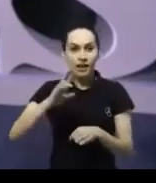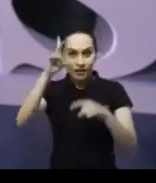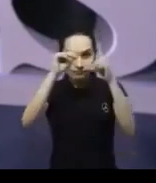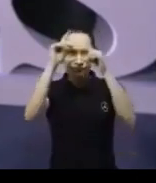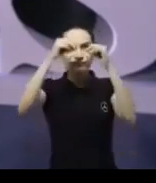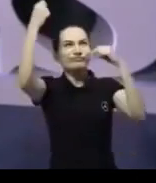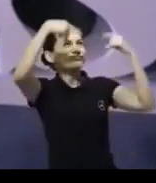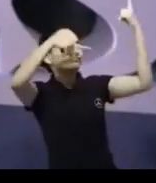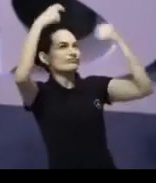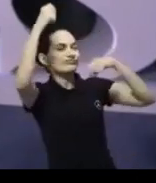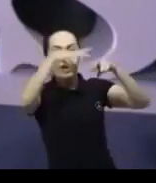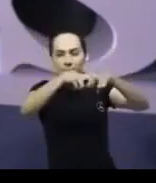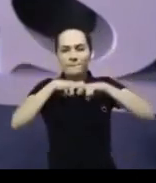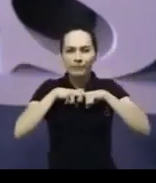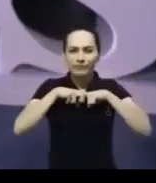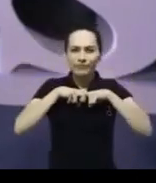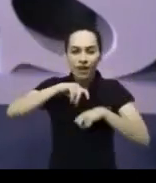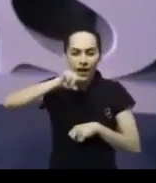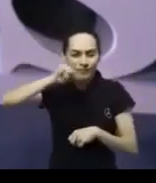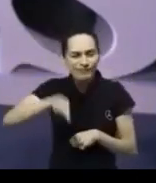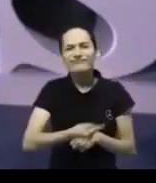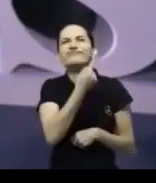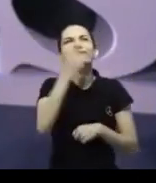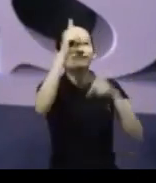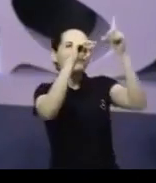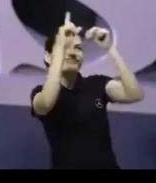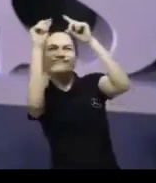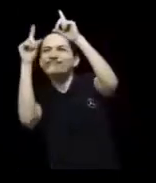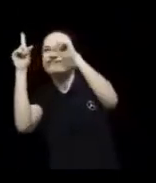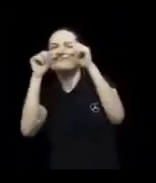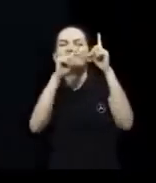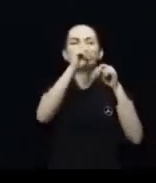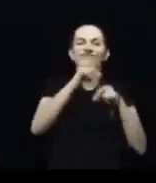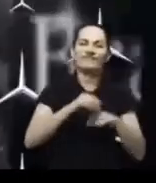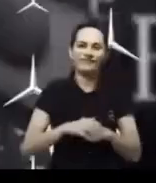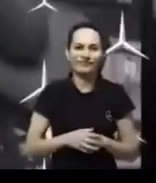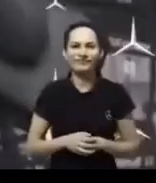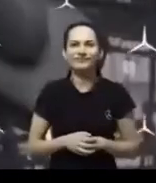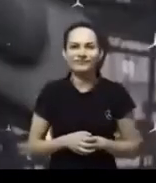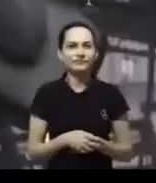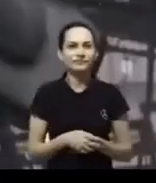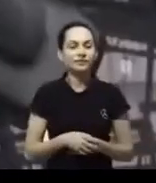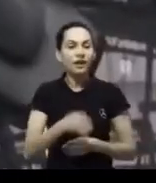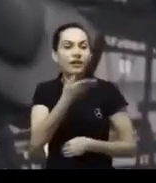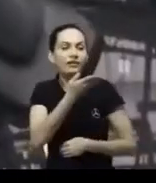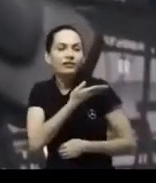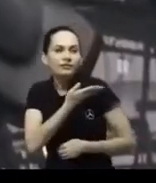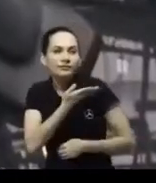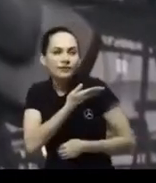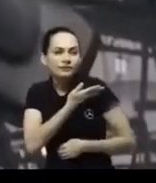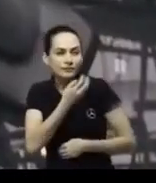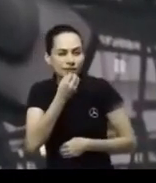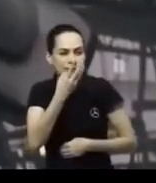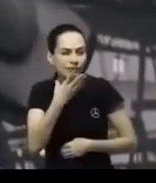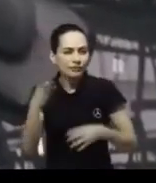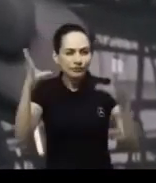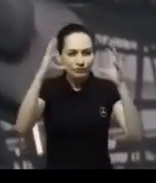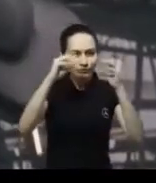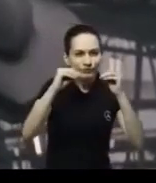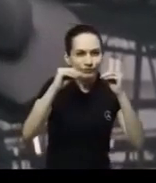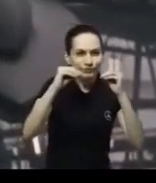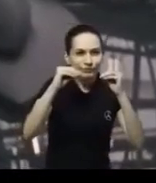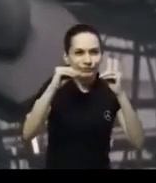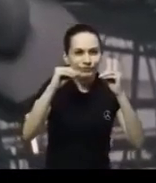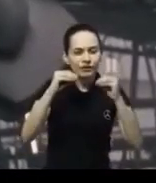estrela iluminada pelo brilho de milhões de outras. Caros colegas, boa noite.